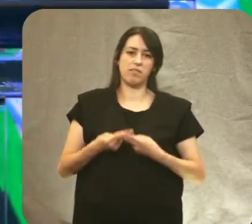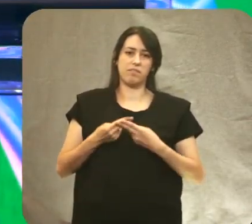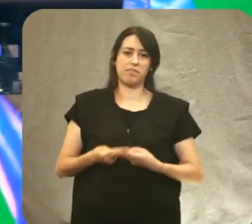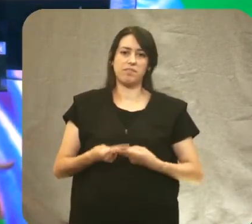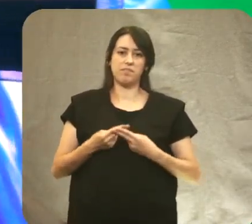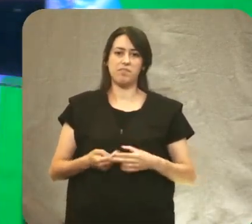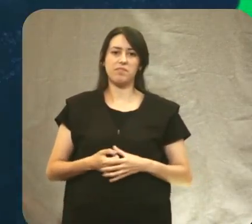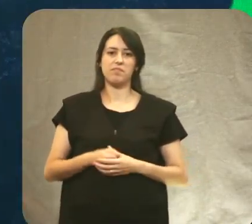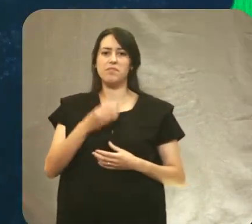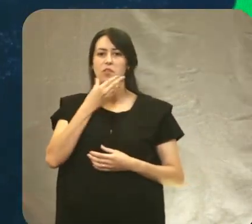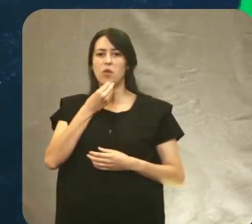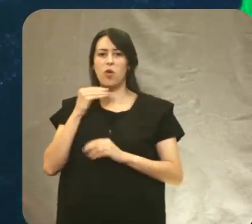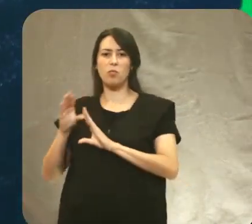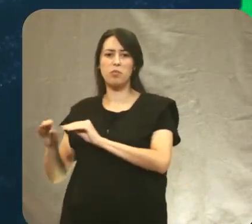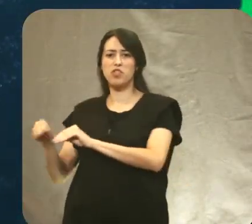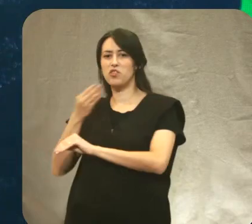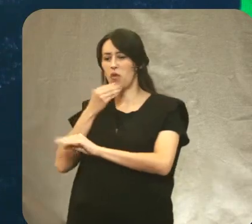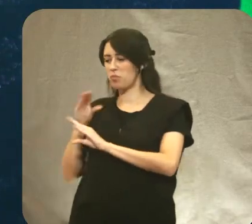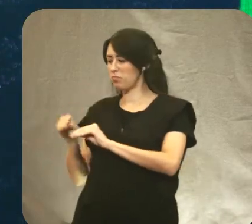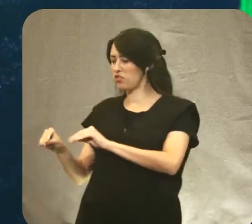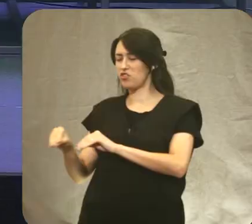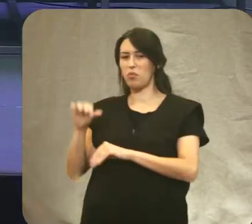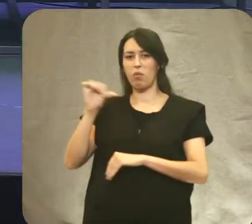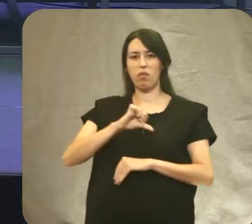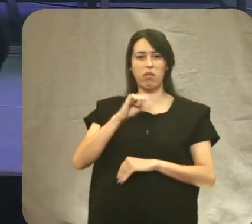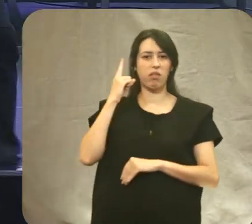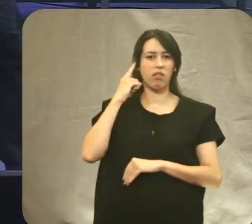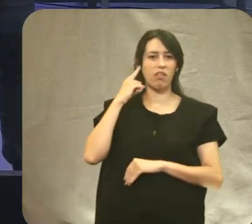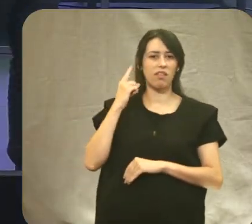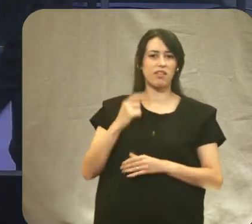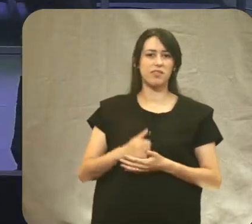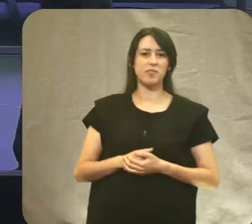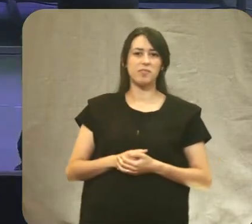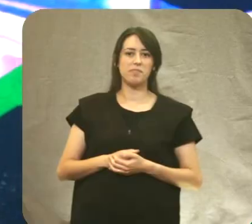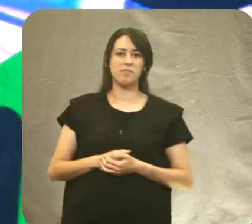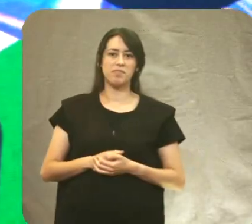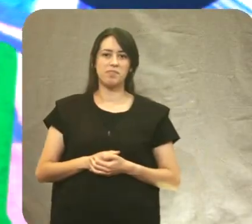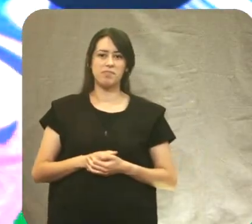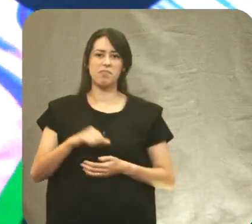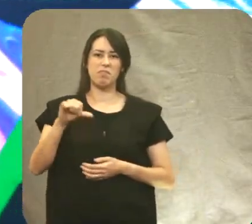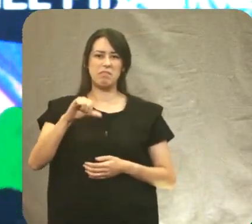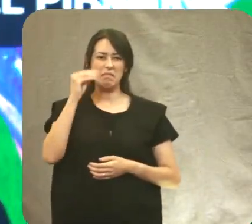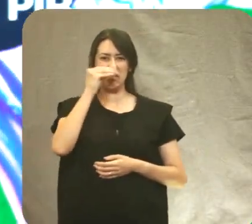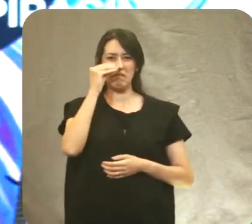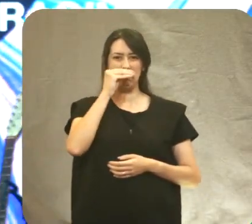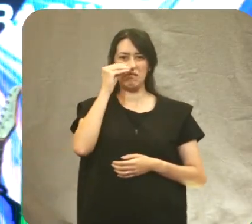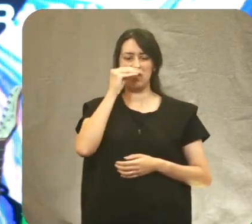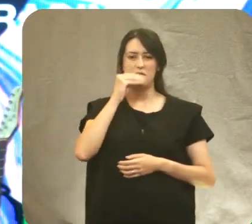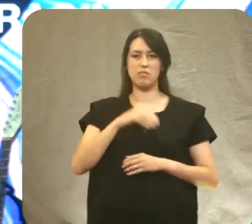Ele continua: suportando uns aos outros em amor. A palavra suportar aqui não é